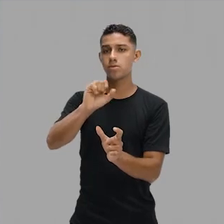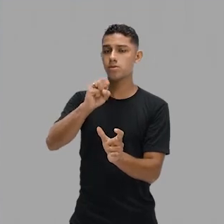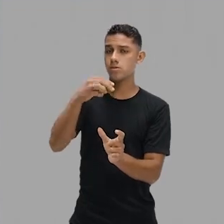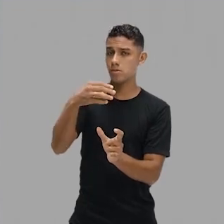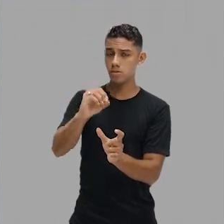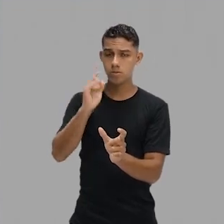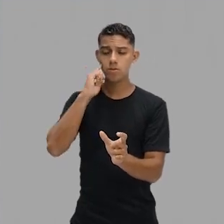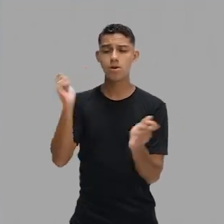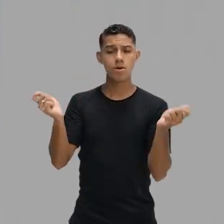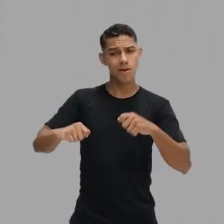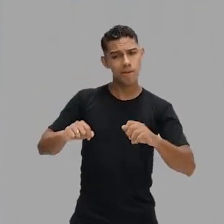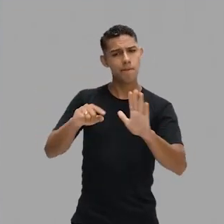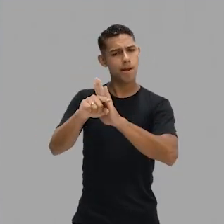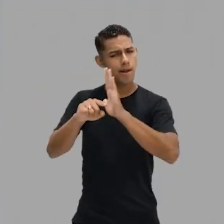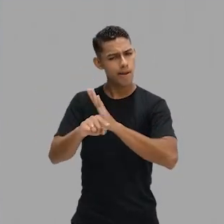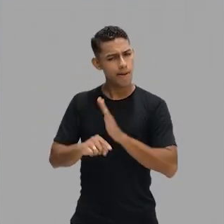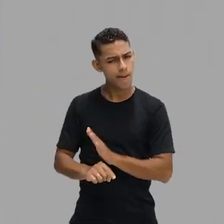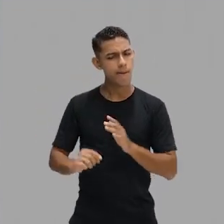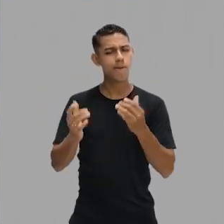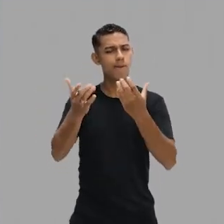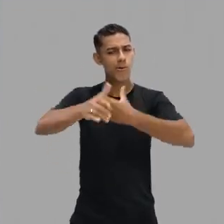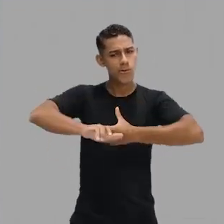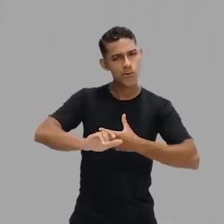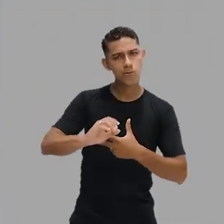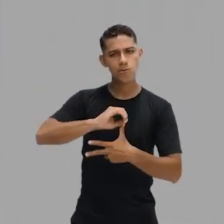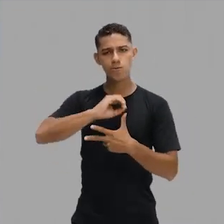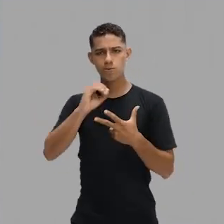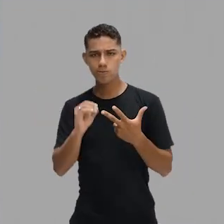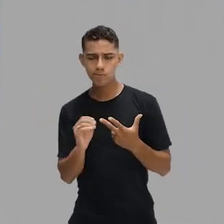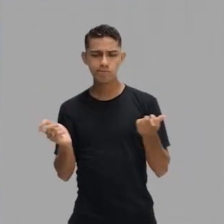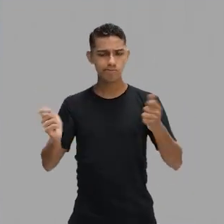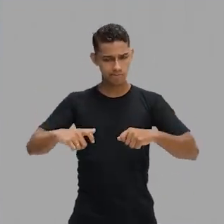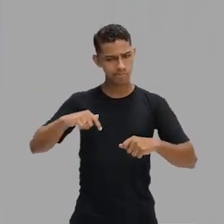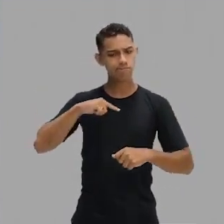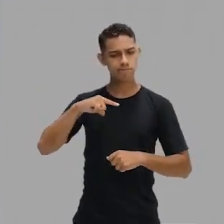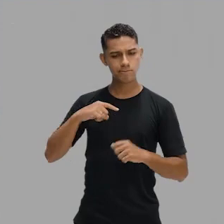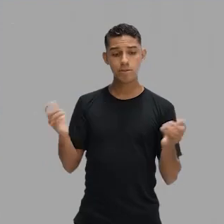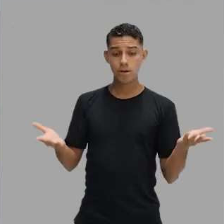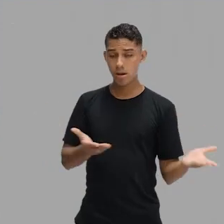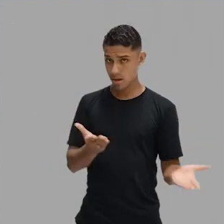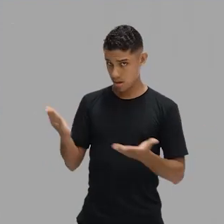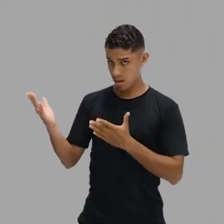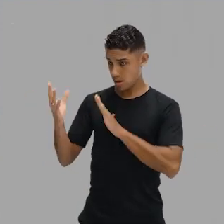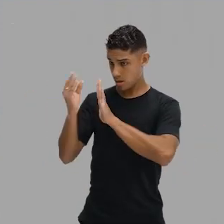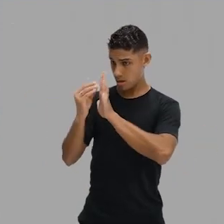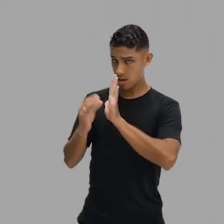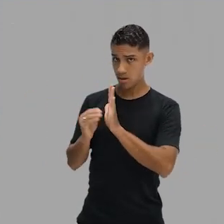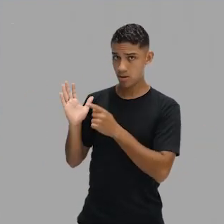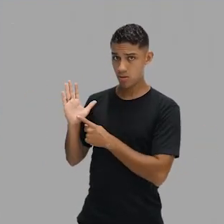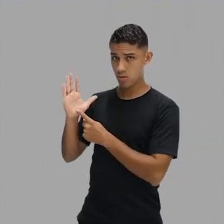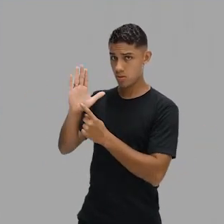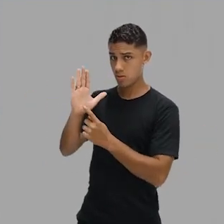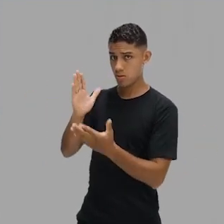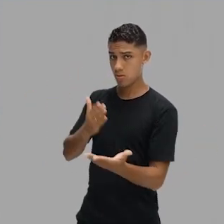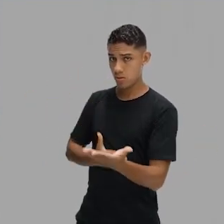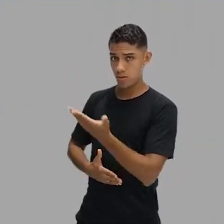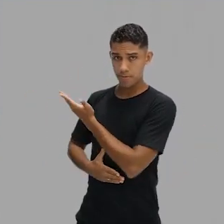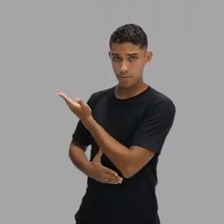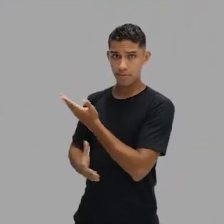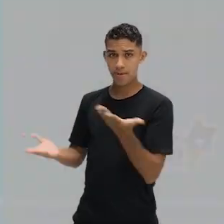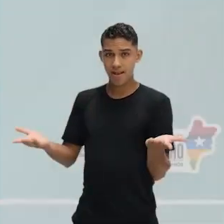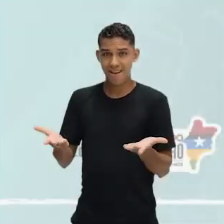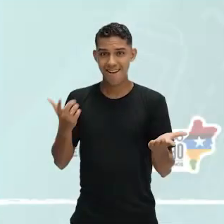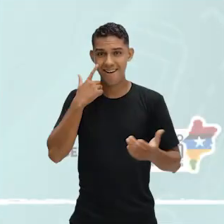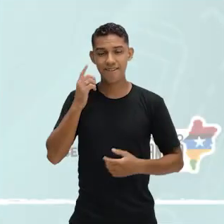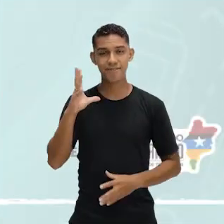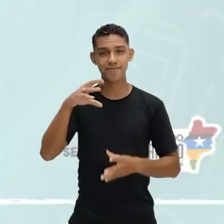possam estudar este conteúdo. O nosso conteúdo é o contratualismo, certo? Olha, e dentro desse contratualismo